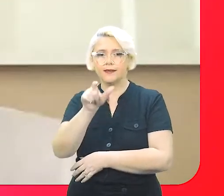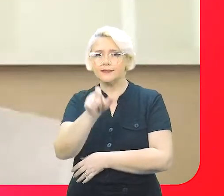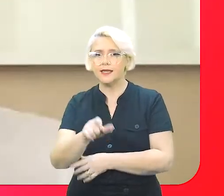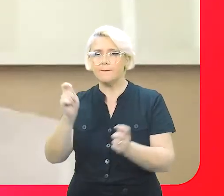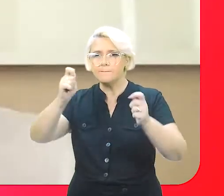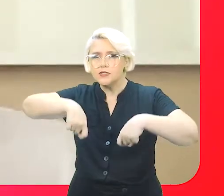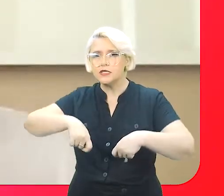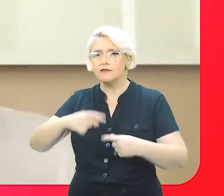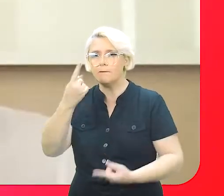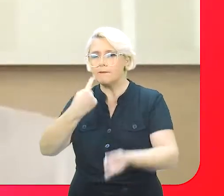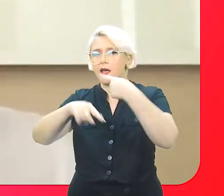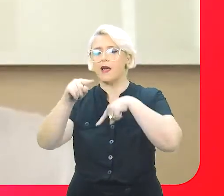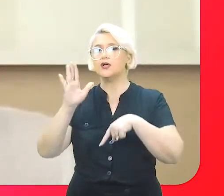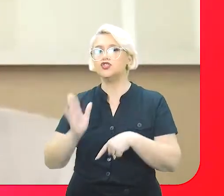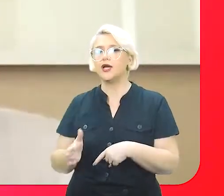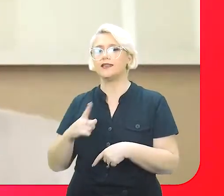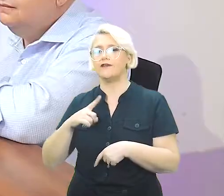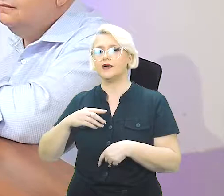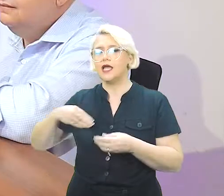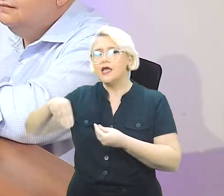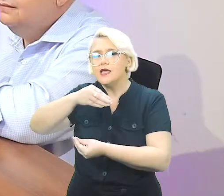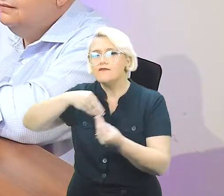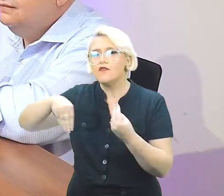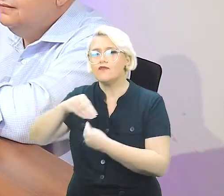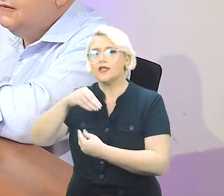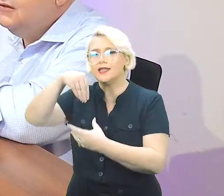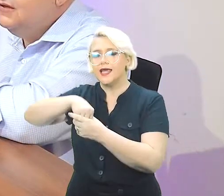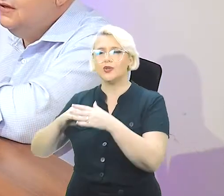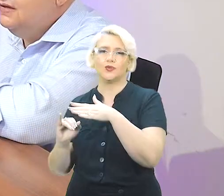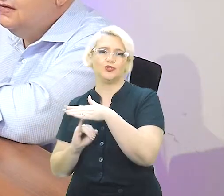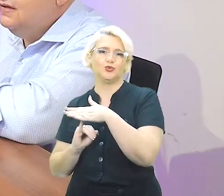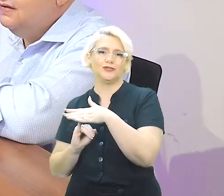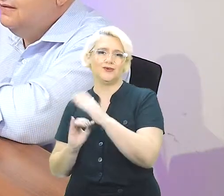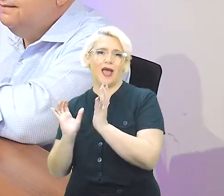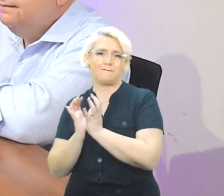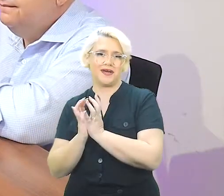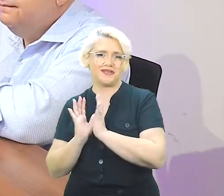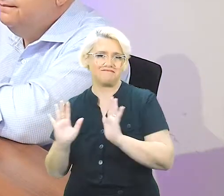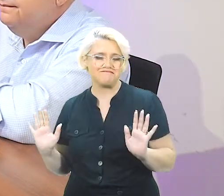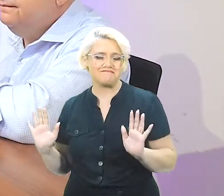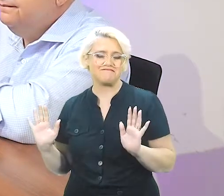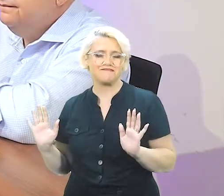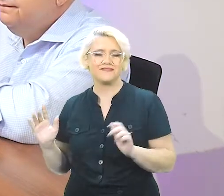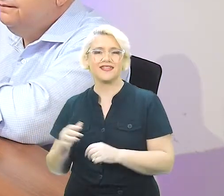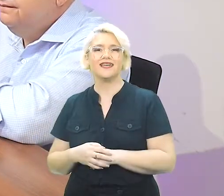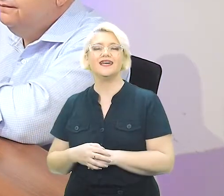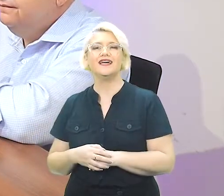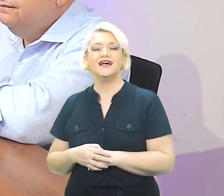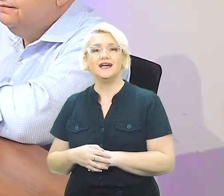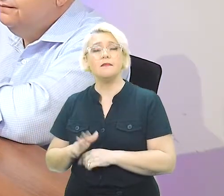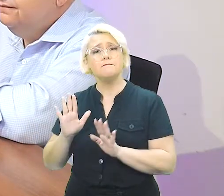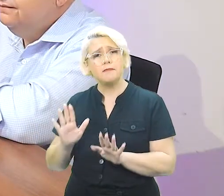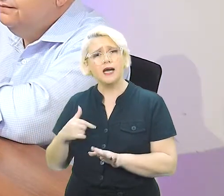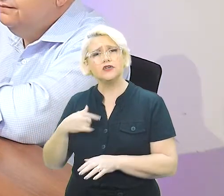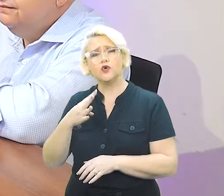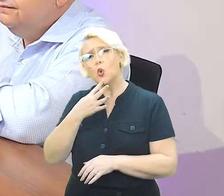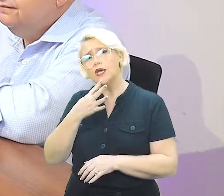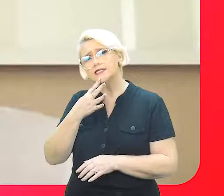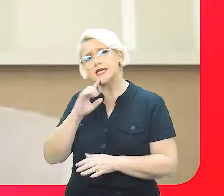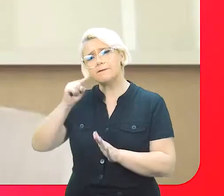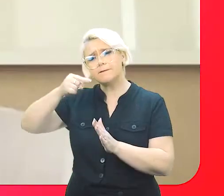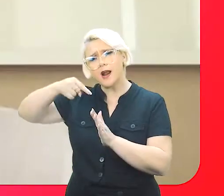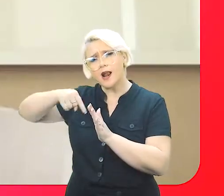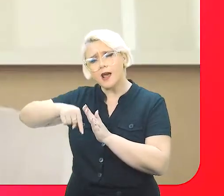menino, eu já estava muito envolvida com a instituição, sabe? Sim. Mas eu fui